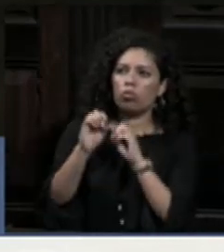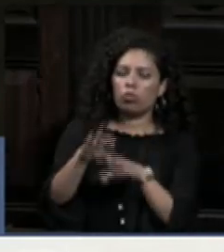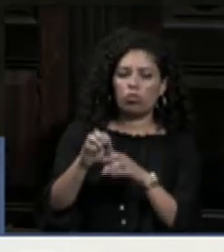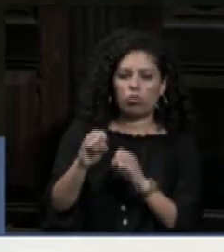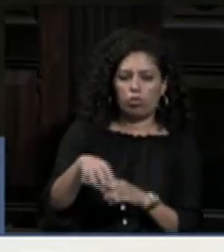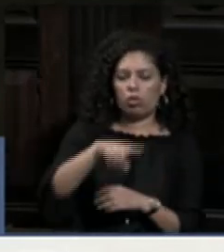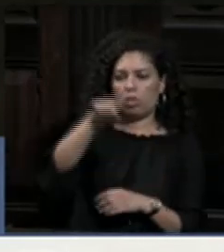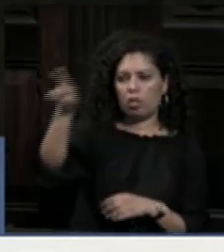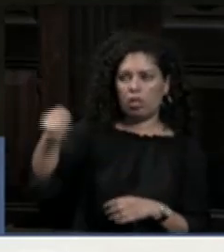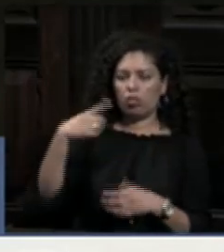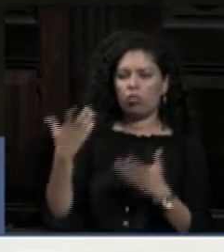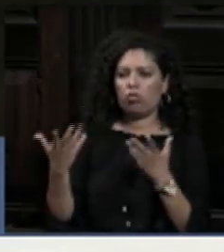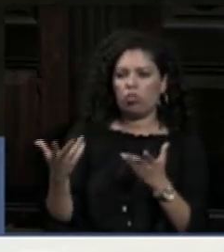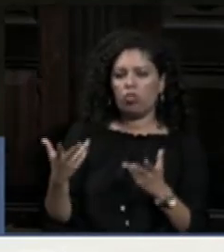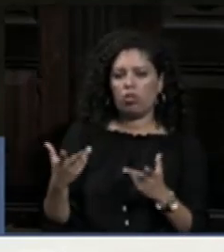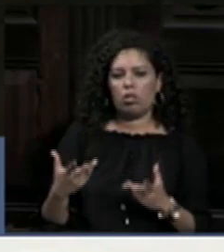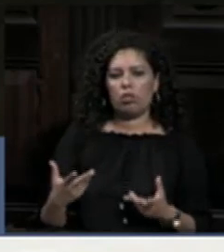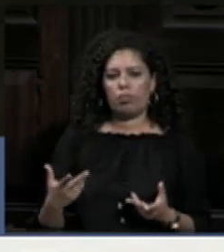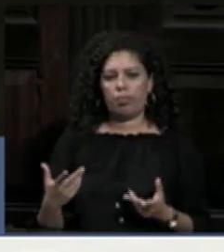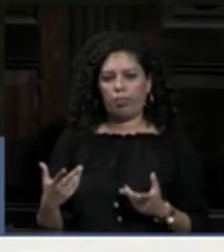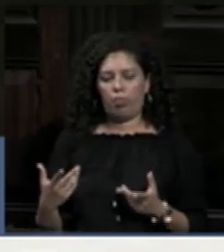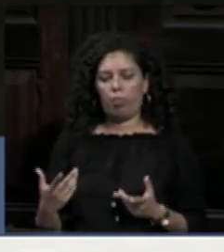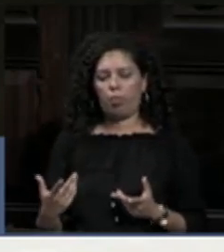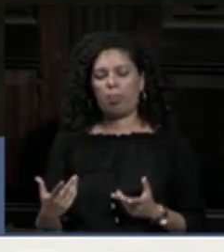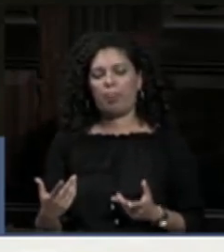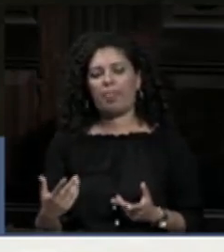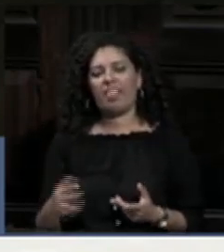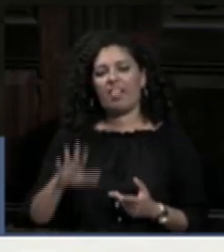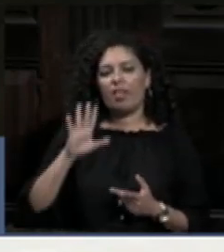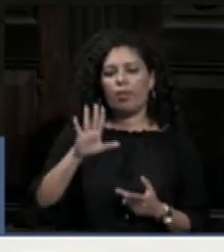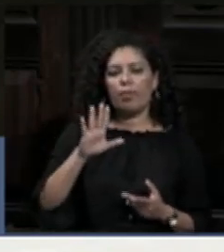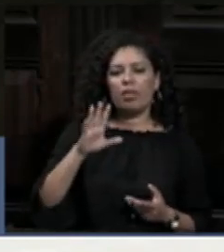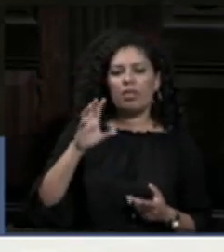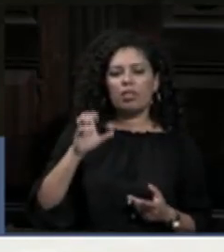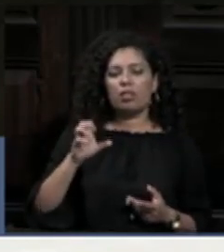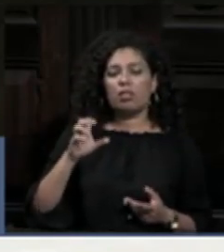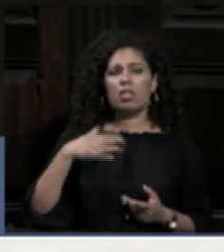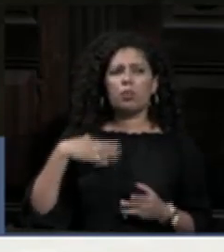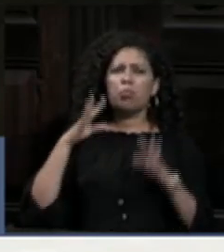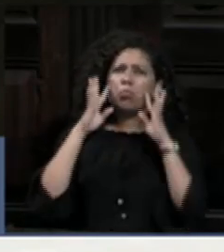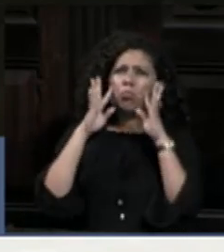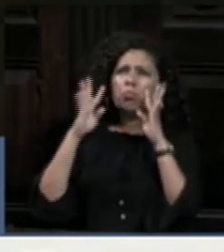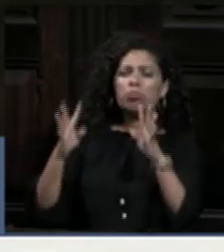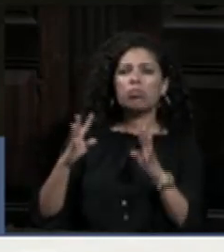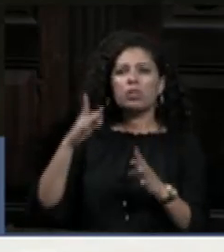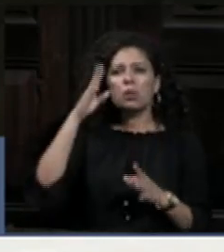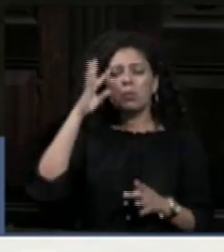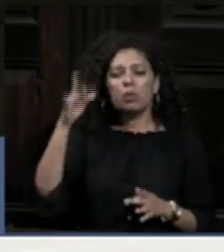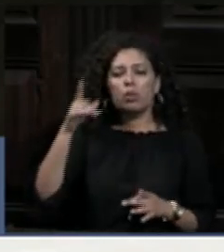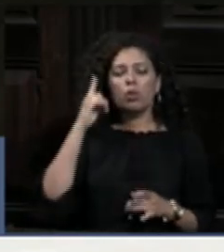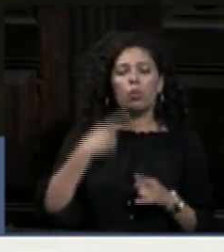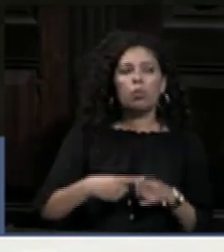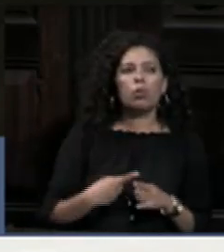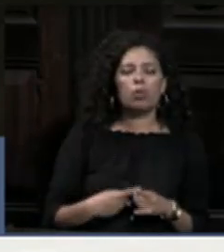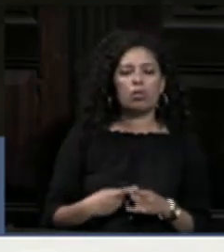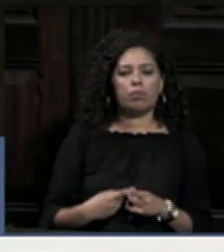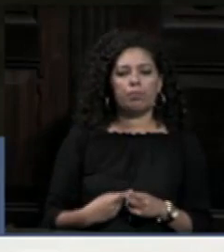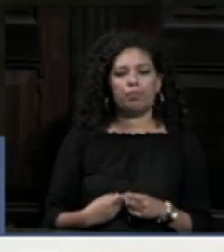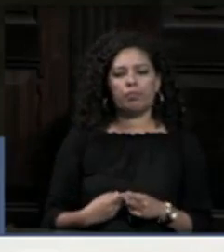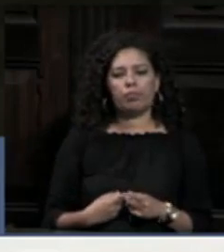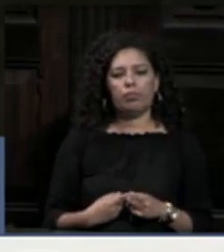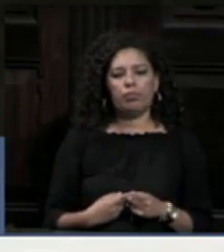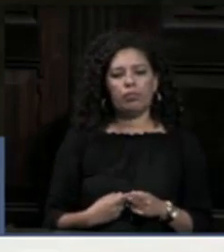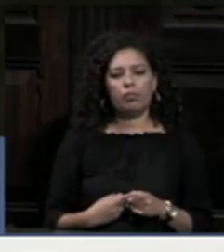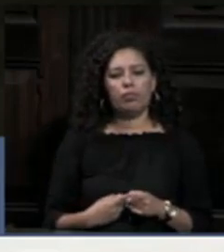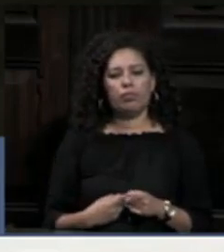a essa idéia e defenderia naturalmente mas o que mais me chamou a atenção do deputado deley nery foi o fato de ter sido